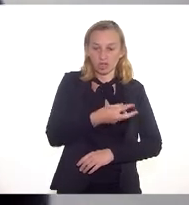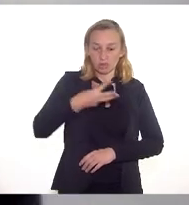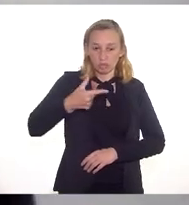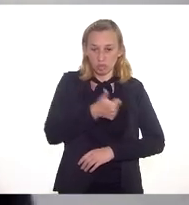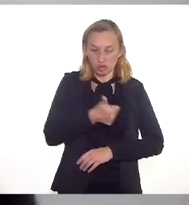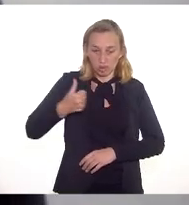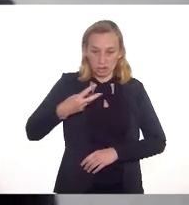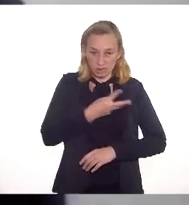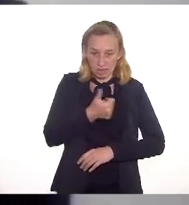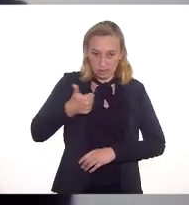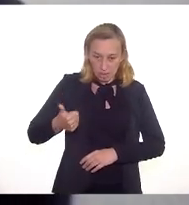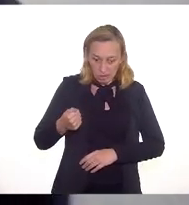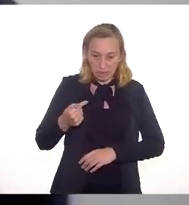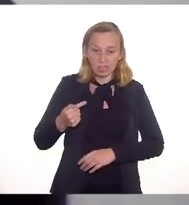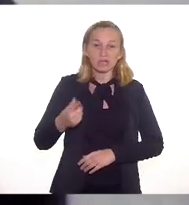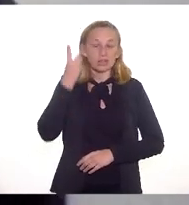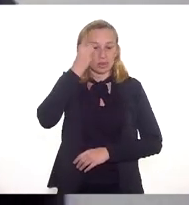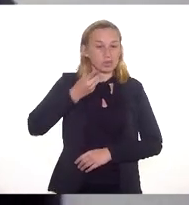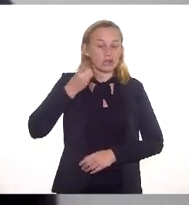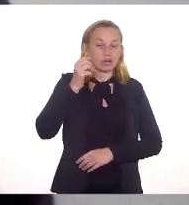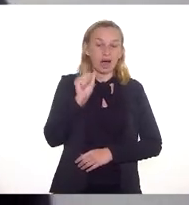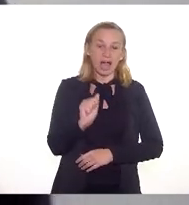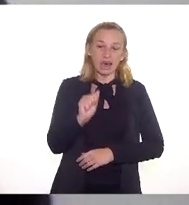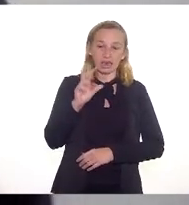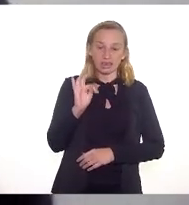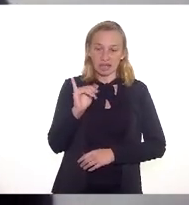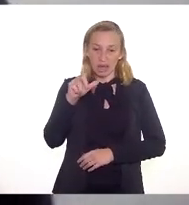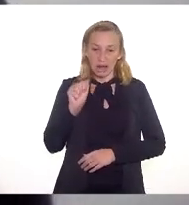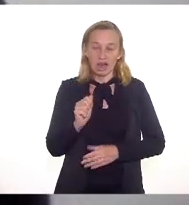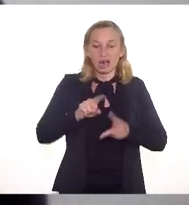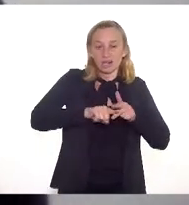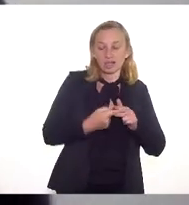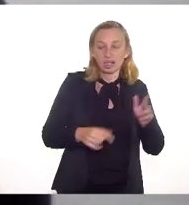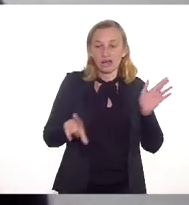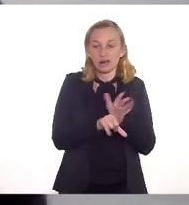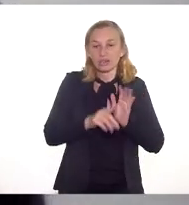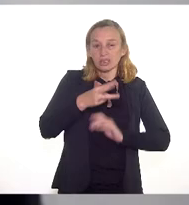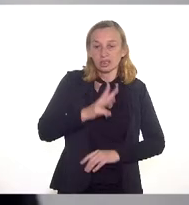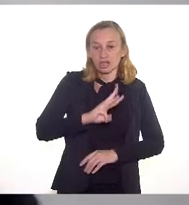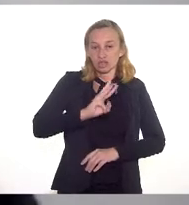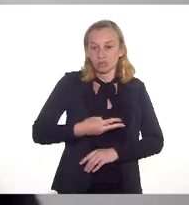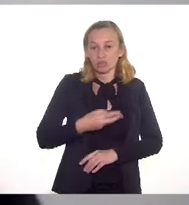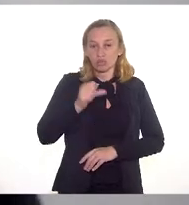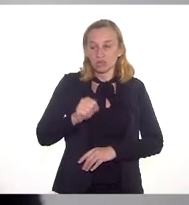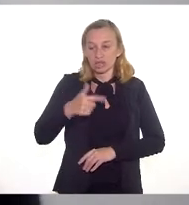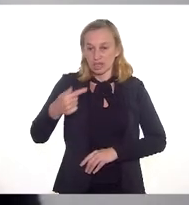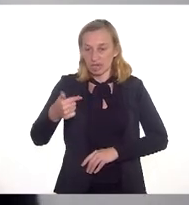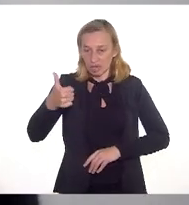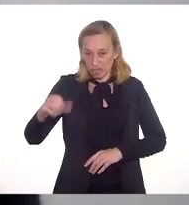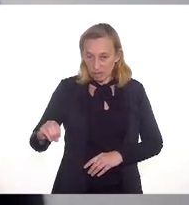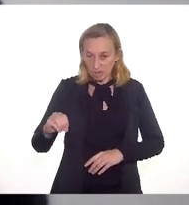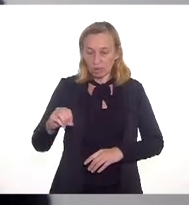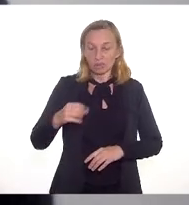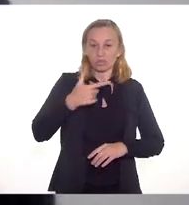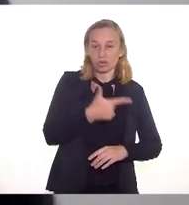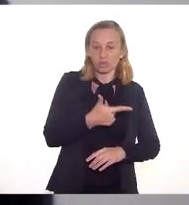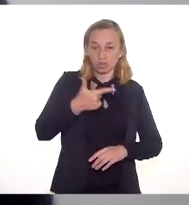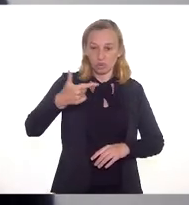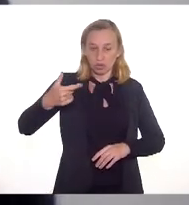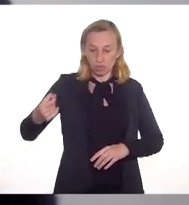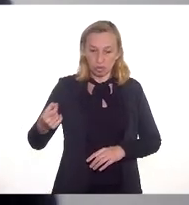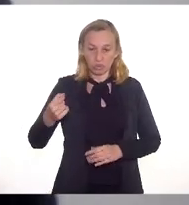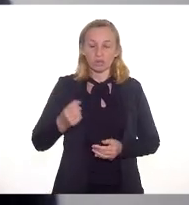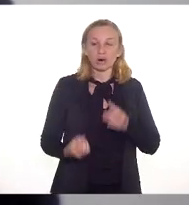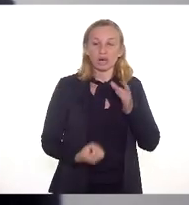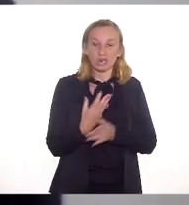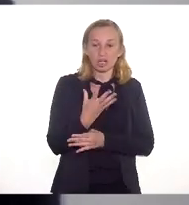2017, o deputado Átila Nunes, que altera a lei número 3.770 de 7 de janeiro de 2002, para